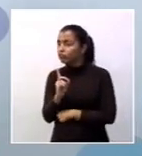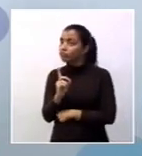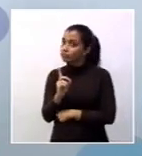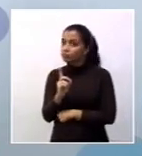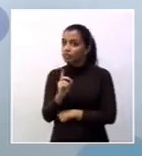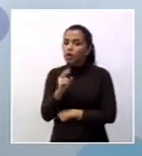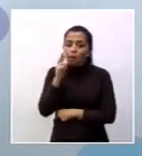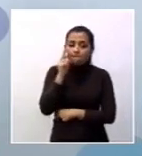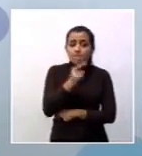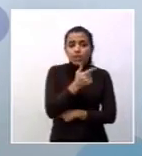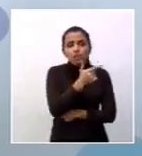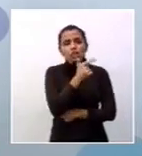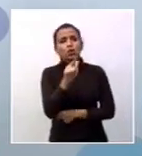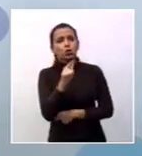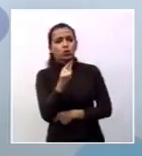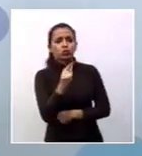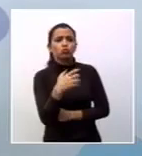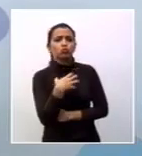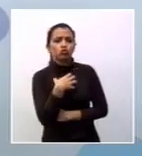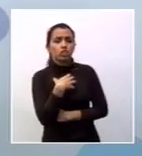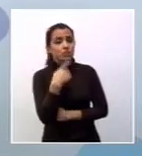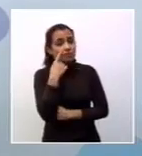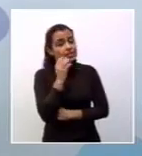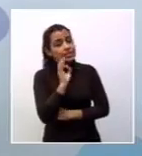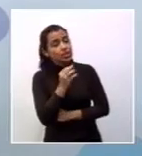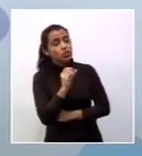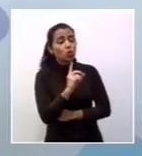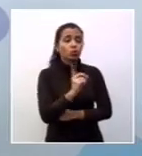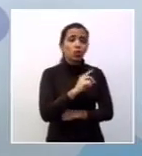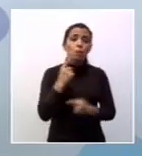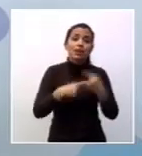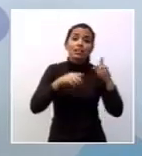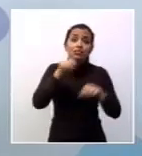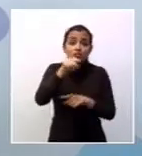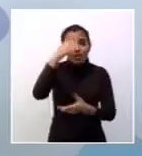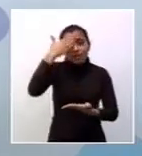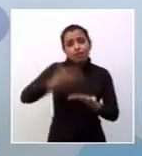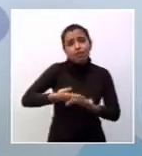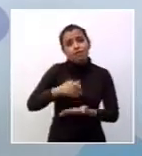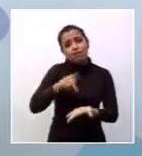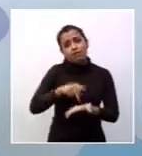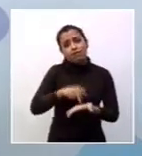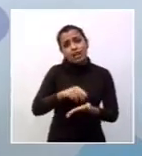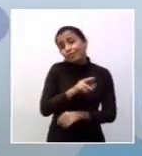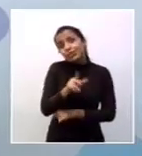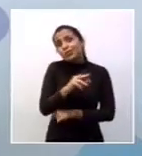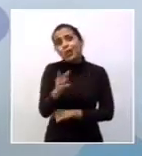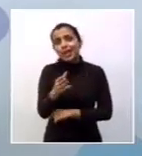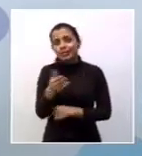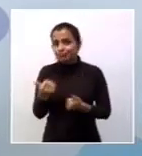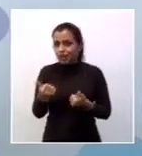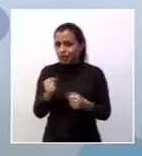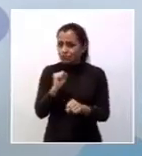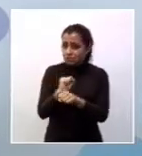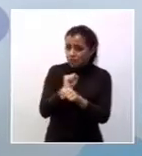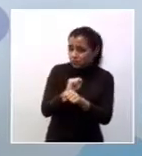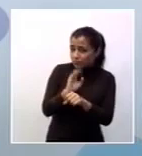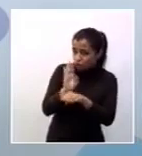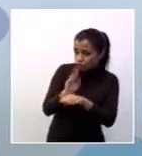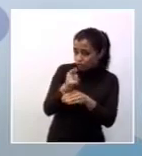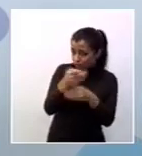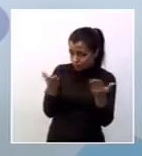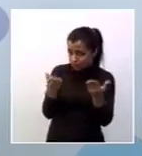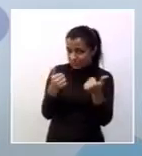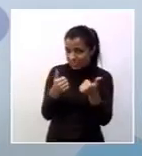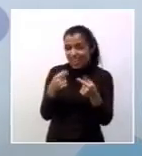informações para as pessoas, né? Porque às vezes até você acreditava que era verdade e não era, tá? Isso ajudou? Não ajudou? É